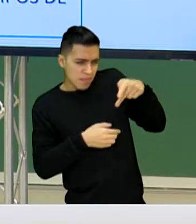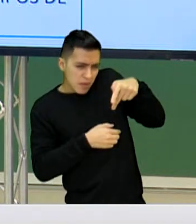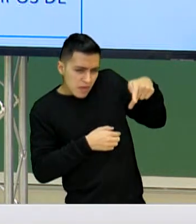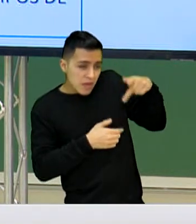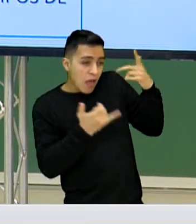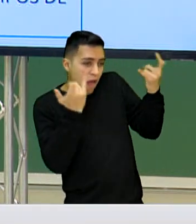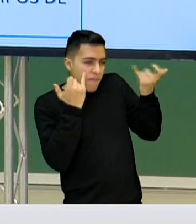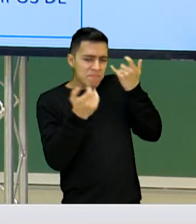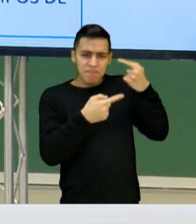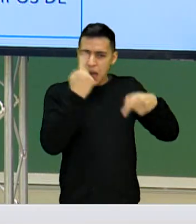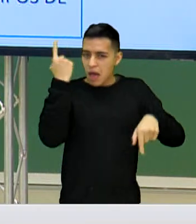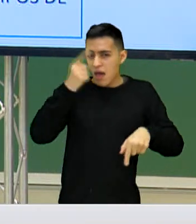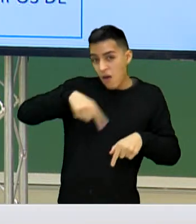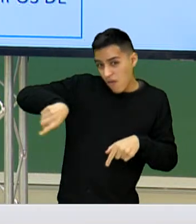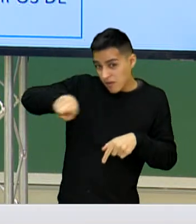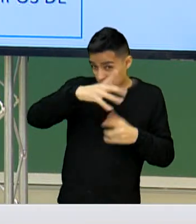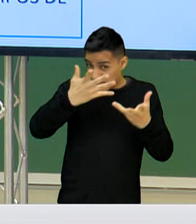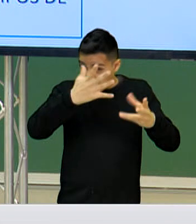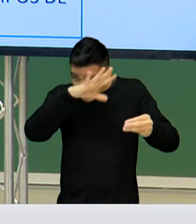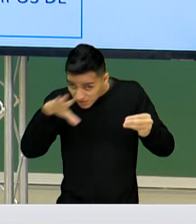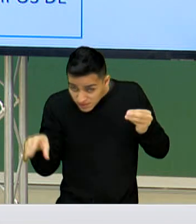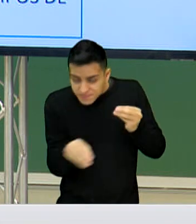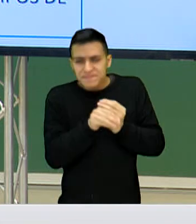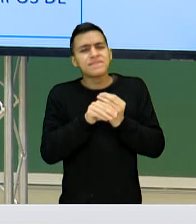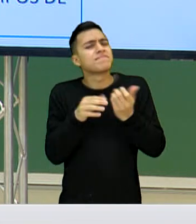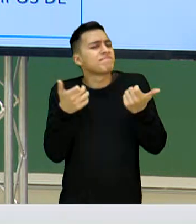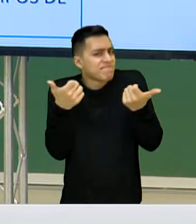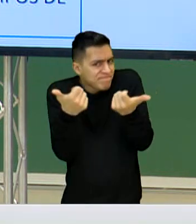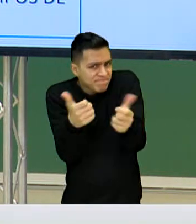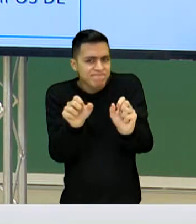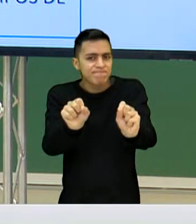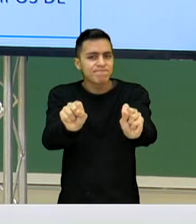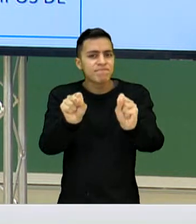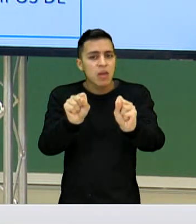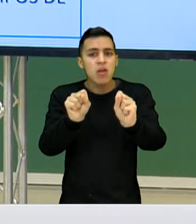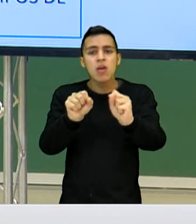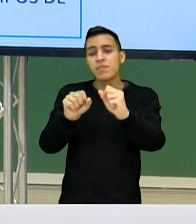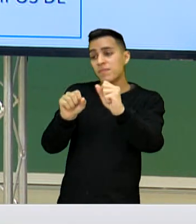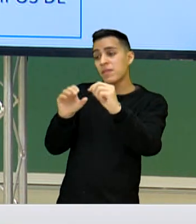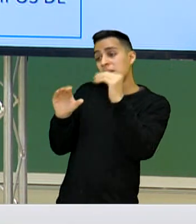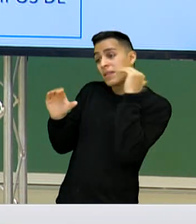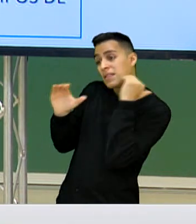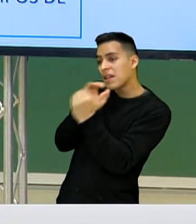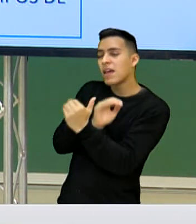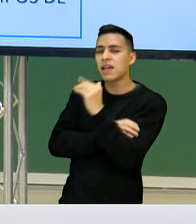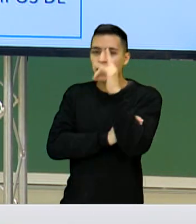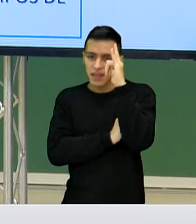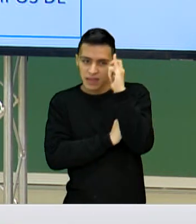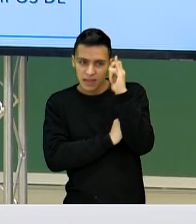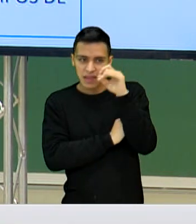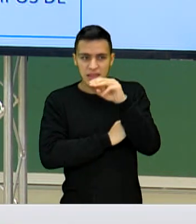informação diferente ou que você quiser complementar, você pode falar lá no meu Instagram, que é